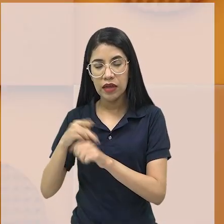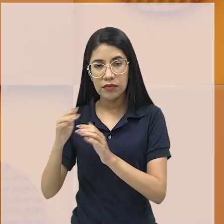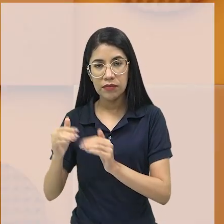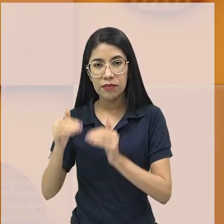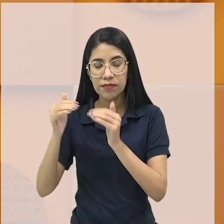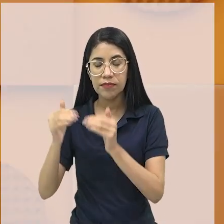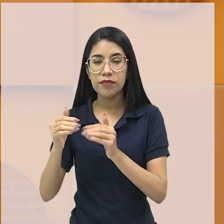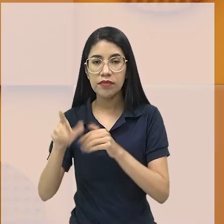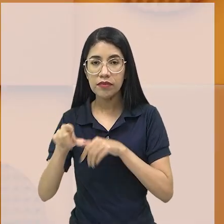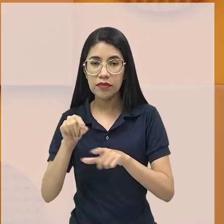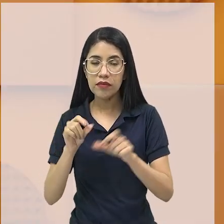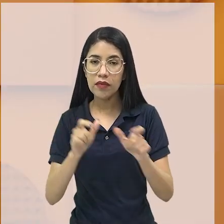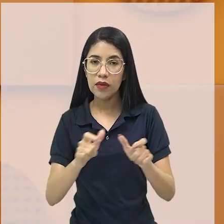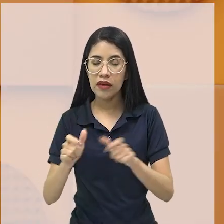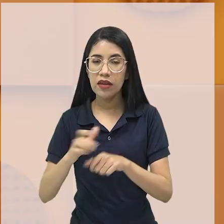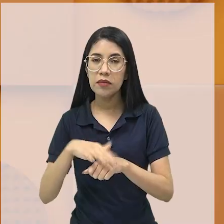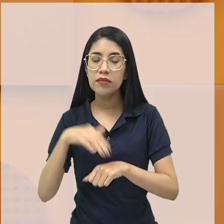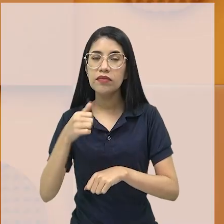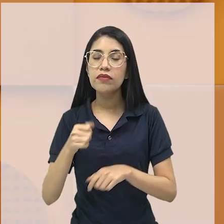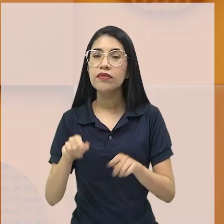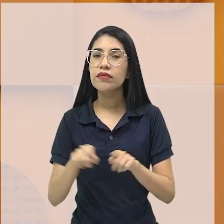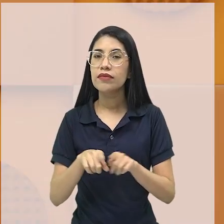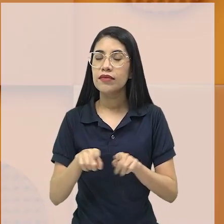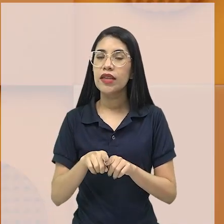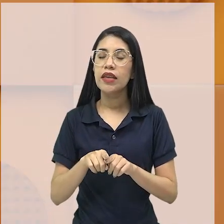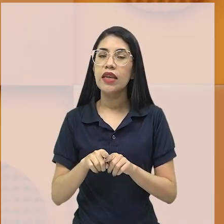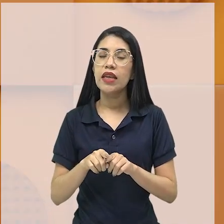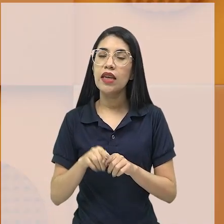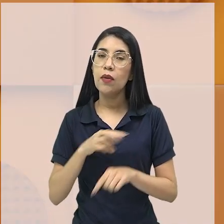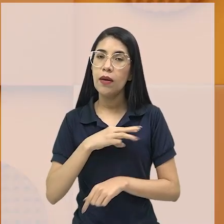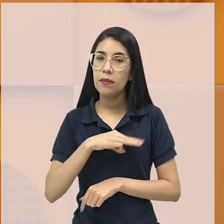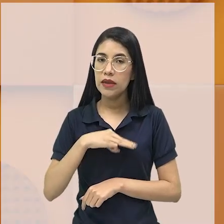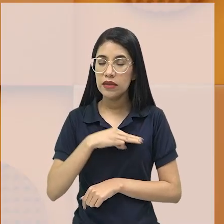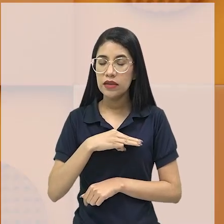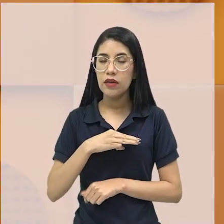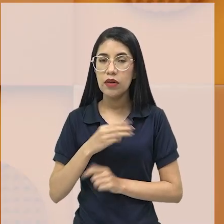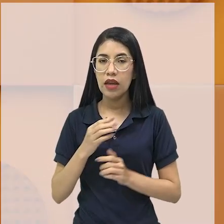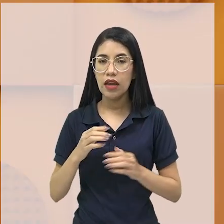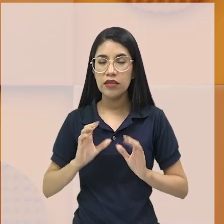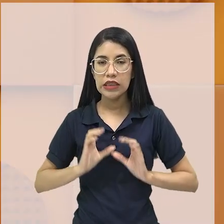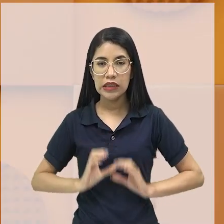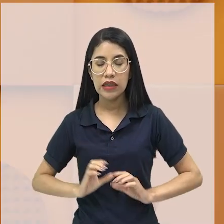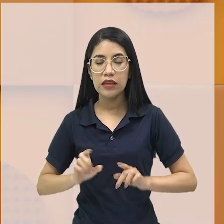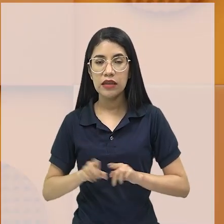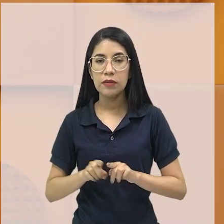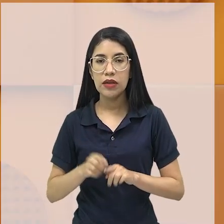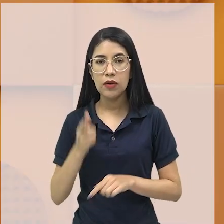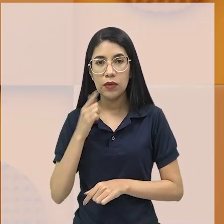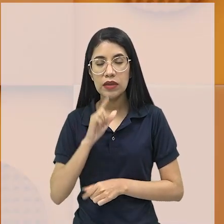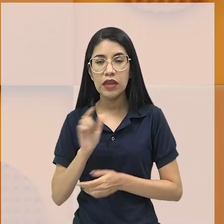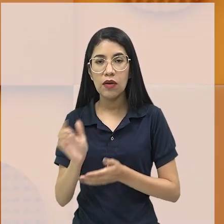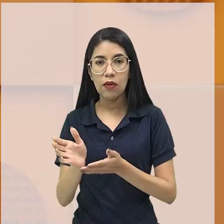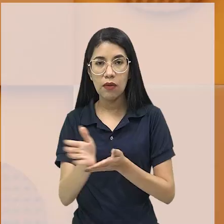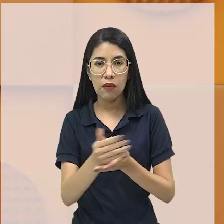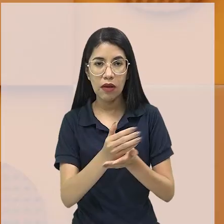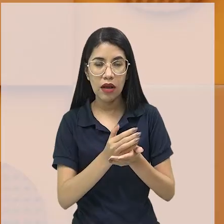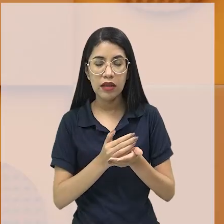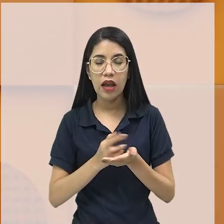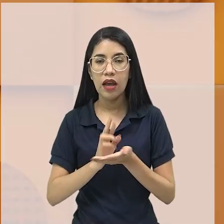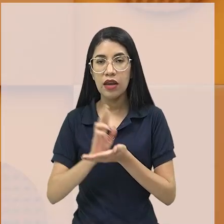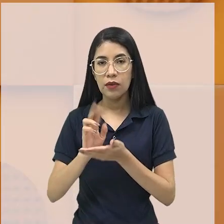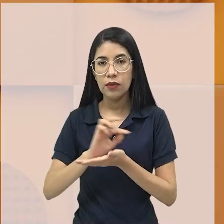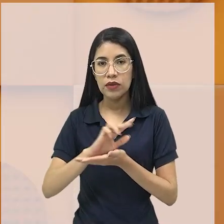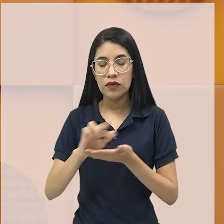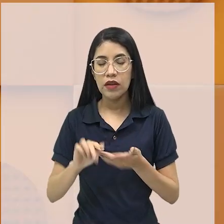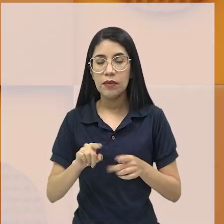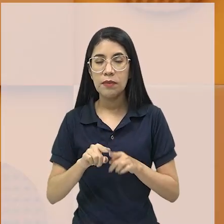territórios. E com essa missão civilizatória eles conseguiriam ali os recursos, né? Então percebam que por mais que em